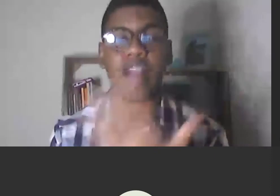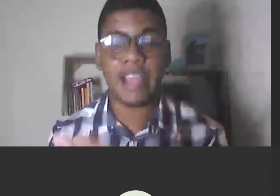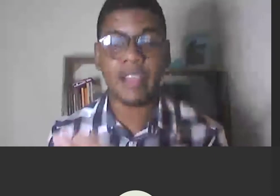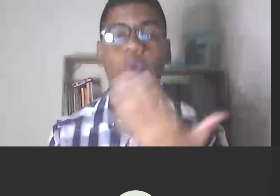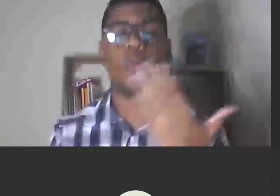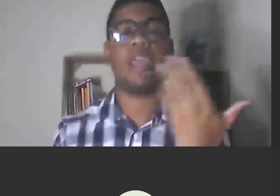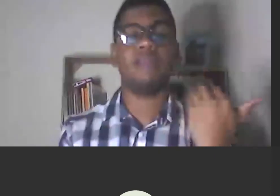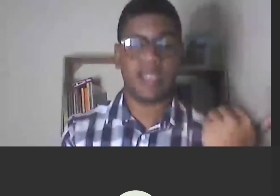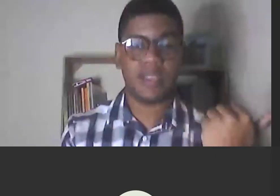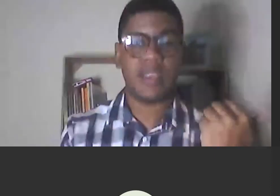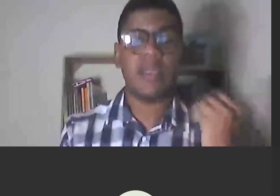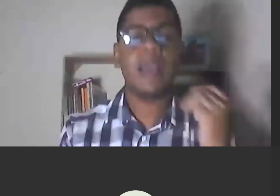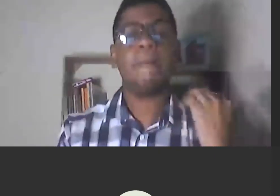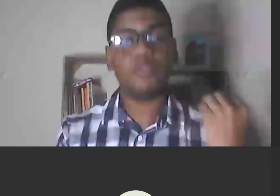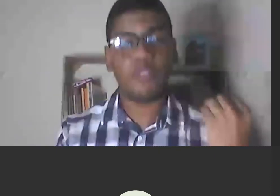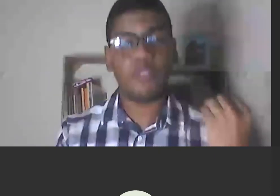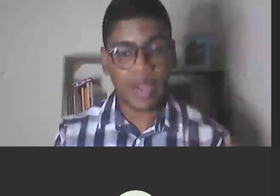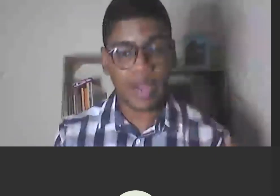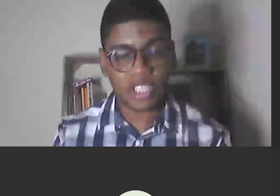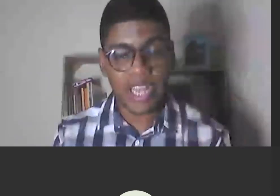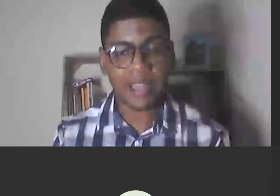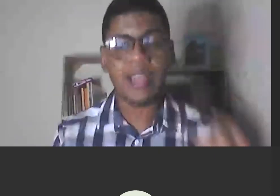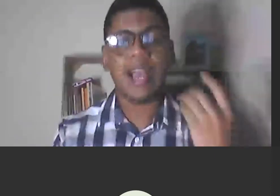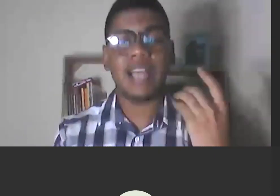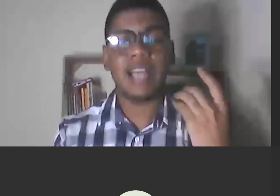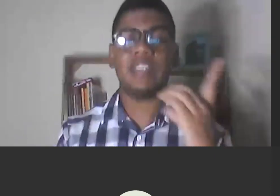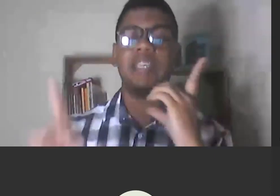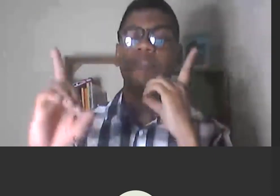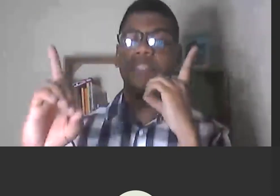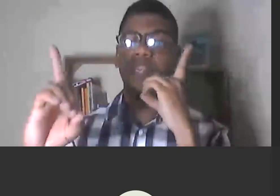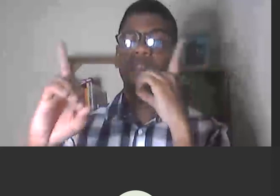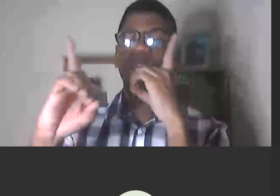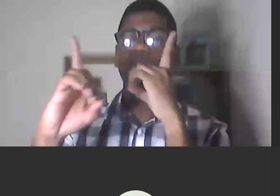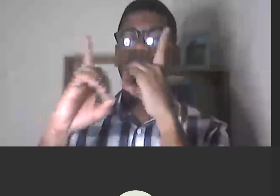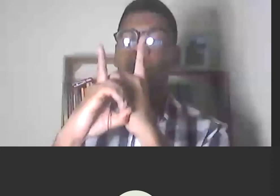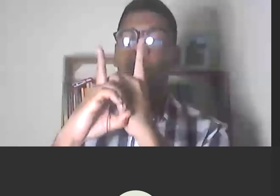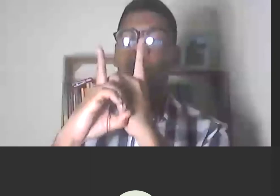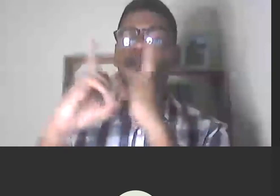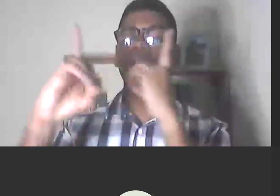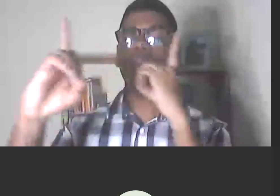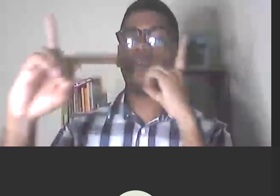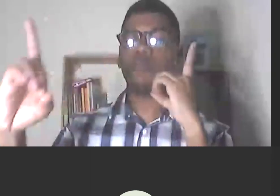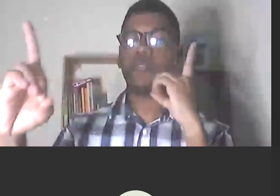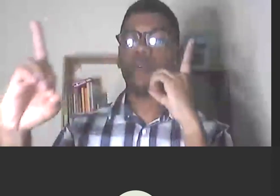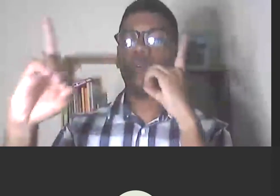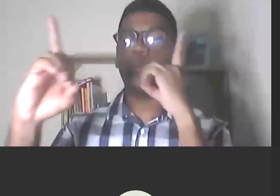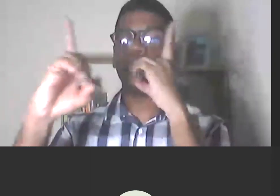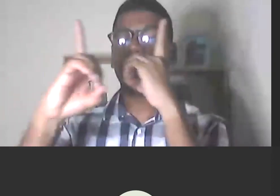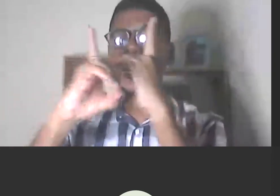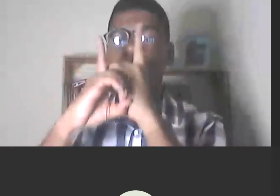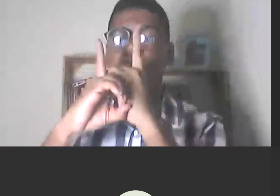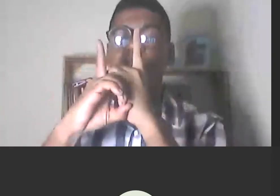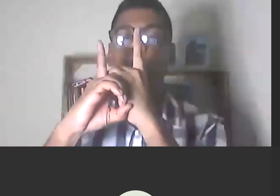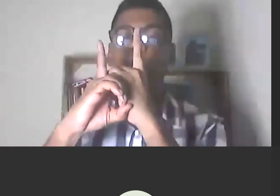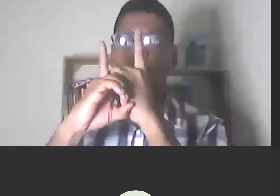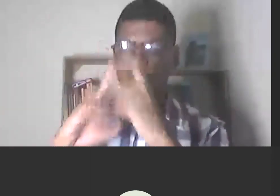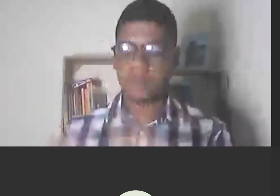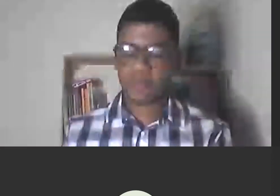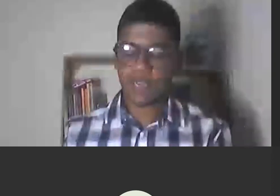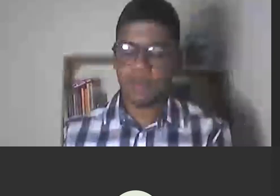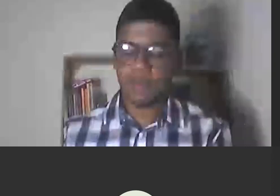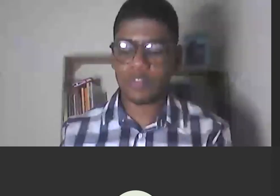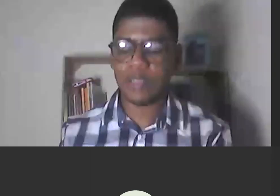também, de quem vai ou quem vem. Para o verbo achar, a gente vai sempre fazer no meio. Um encontra o outro, um colide